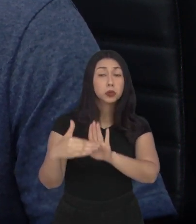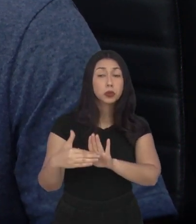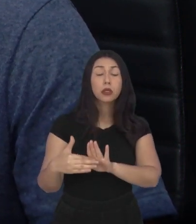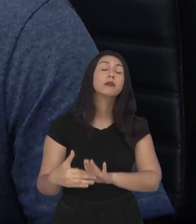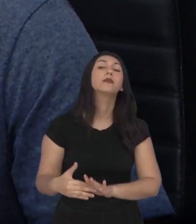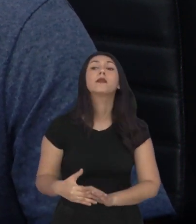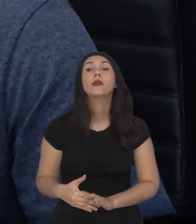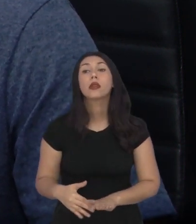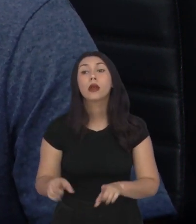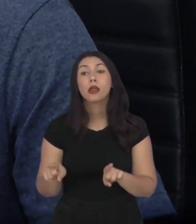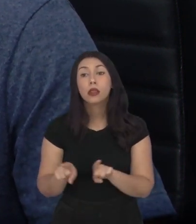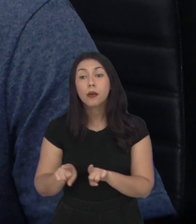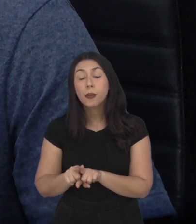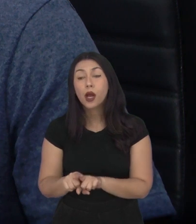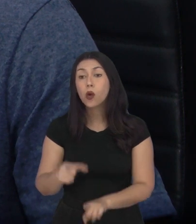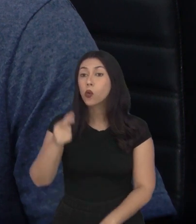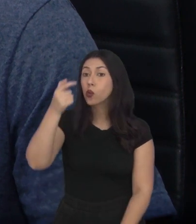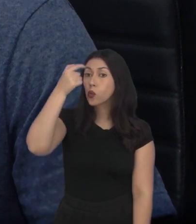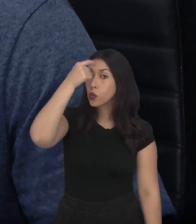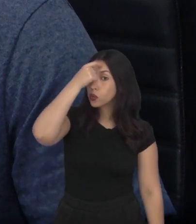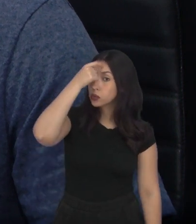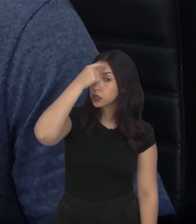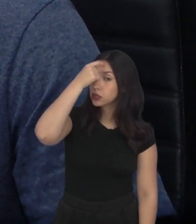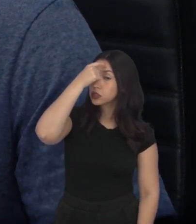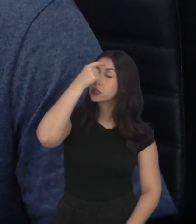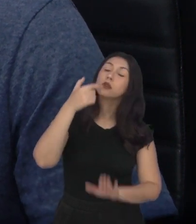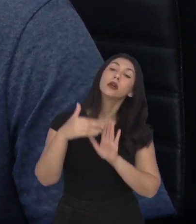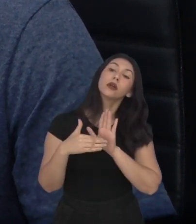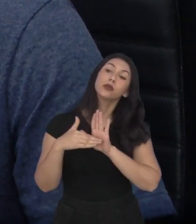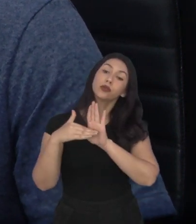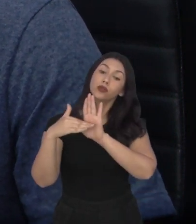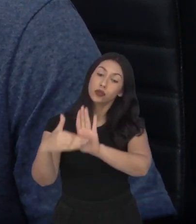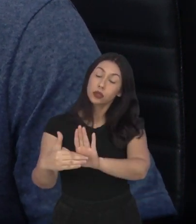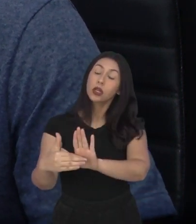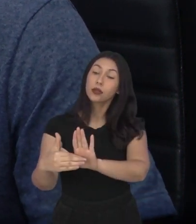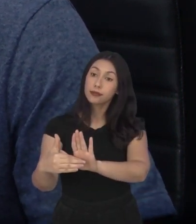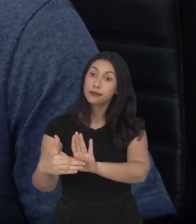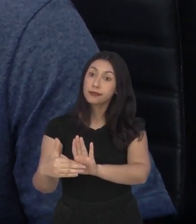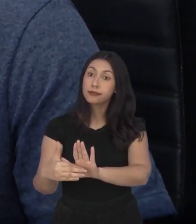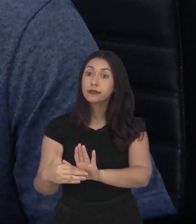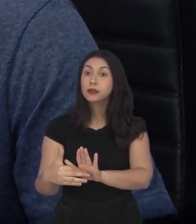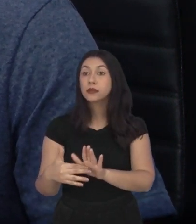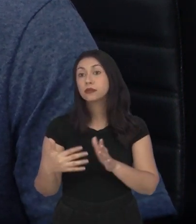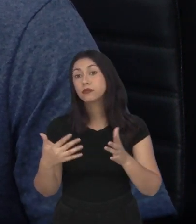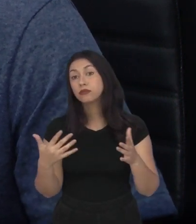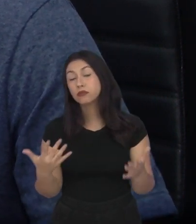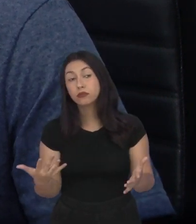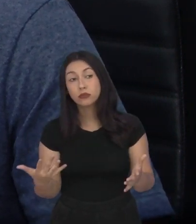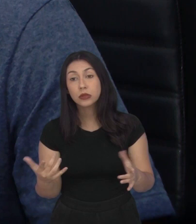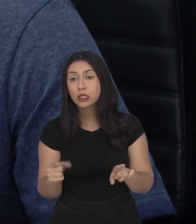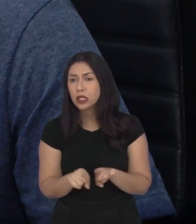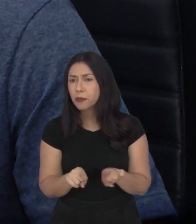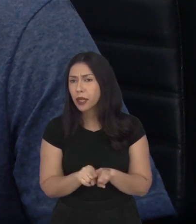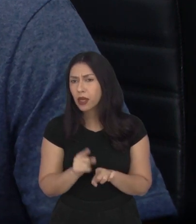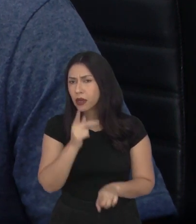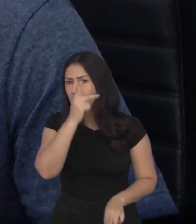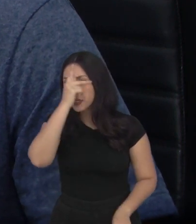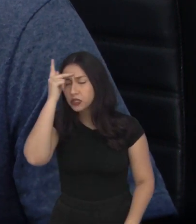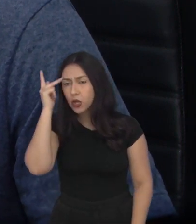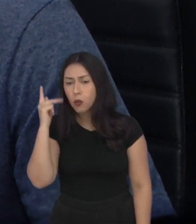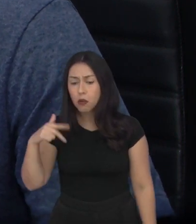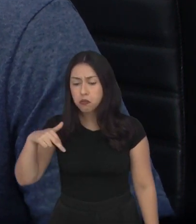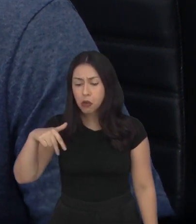nas opções de pagamento viáveis. Quem é prata ou ouro pode parcelar. Quem é bronze tem que pagar à vista.